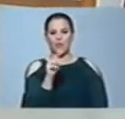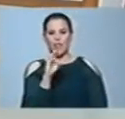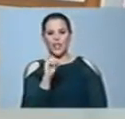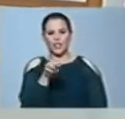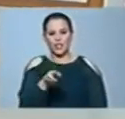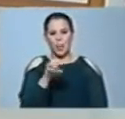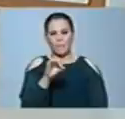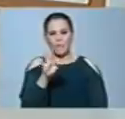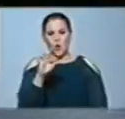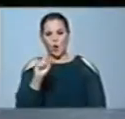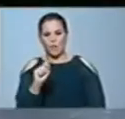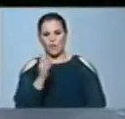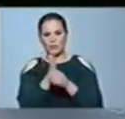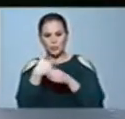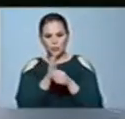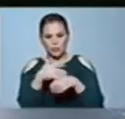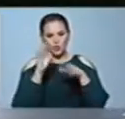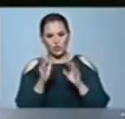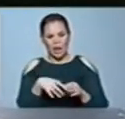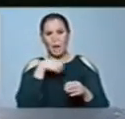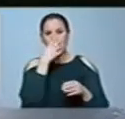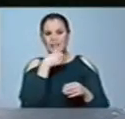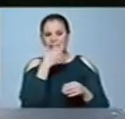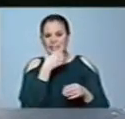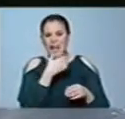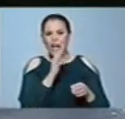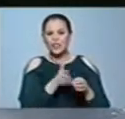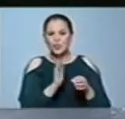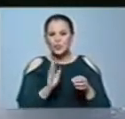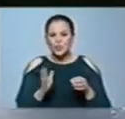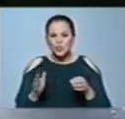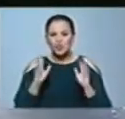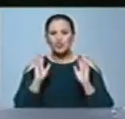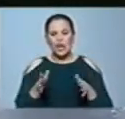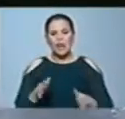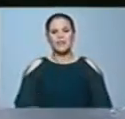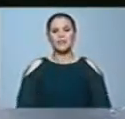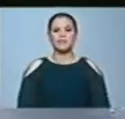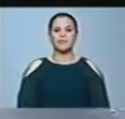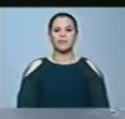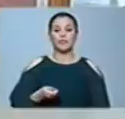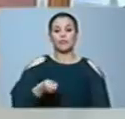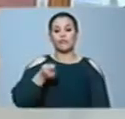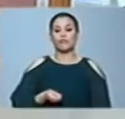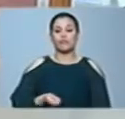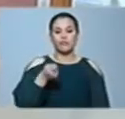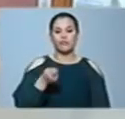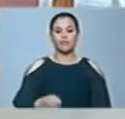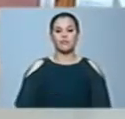colocá la na privada vamos canalizar essa mas a cara aqui discutindo